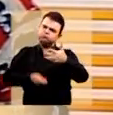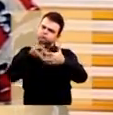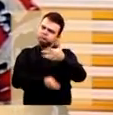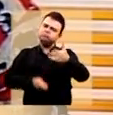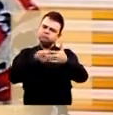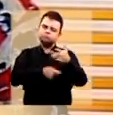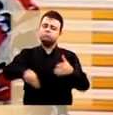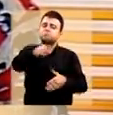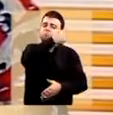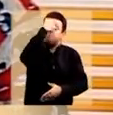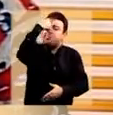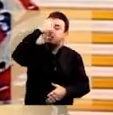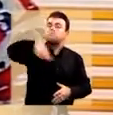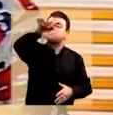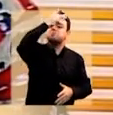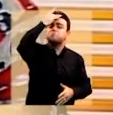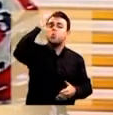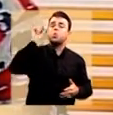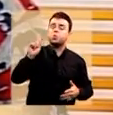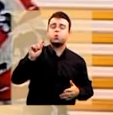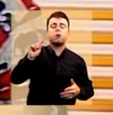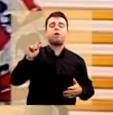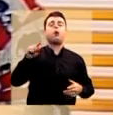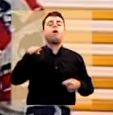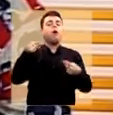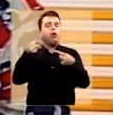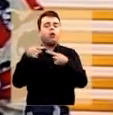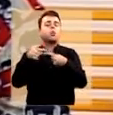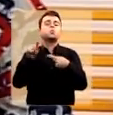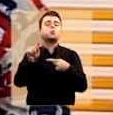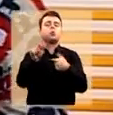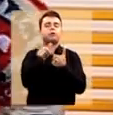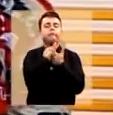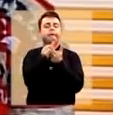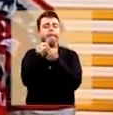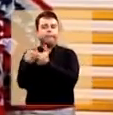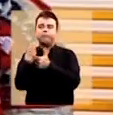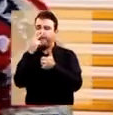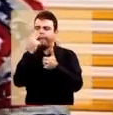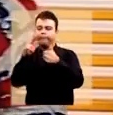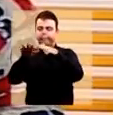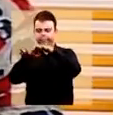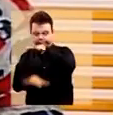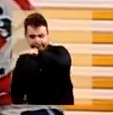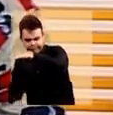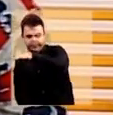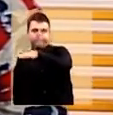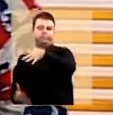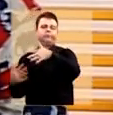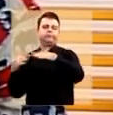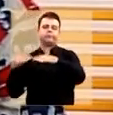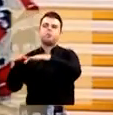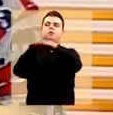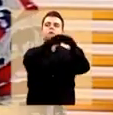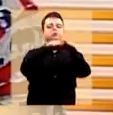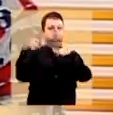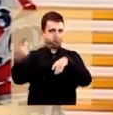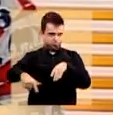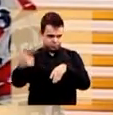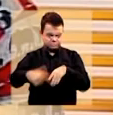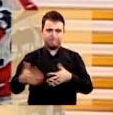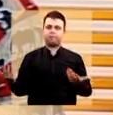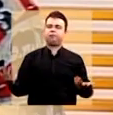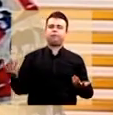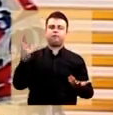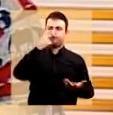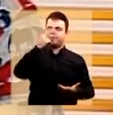estereótipo, né? De sempre ver a cultura negra, sempre ela é colocada como uma cultura inferior, né? Sim. Sempre colocado como uma cultura